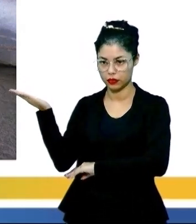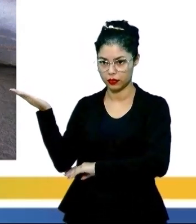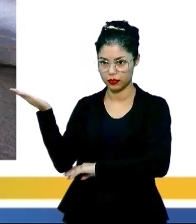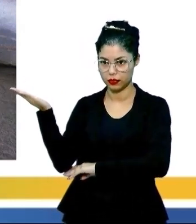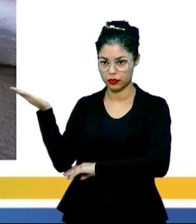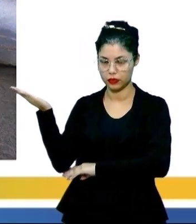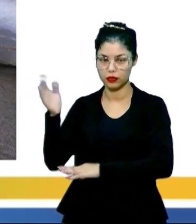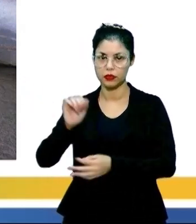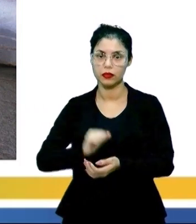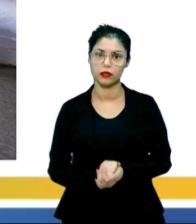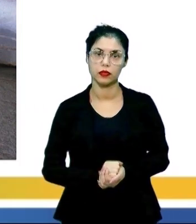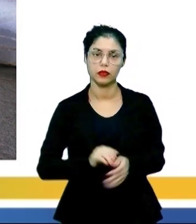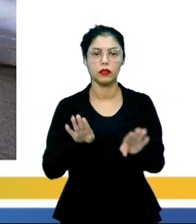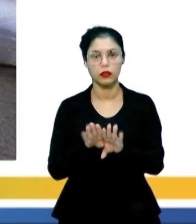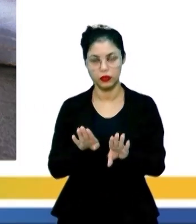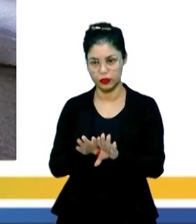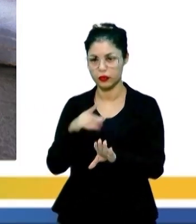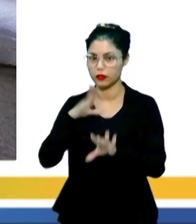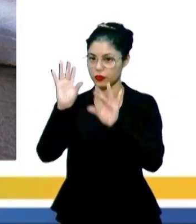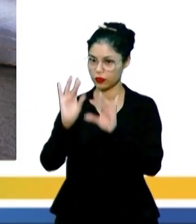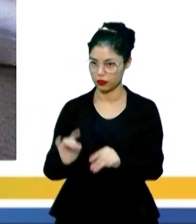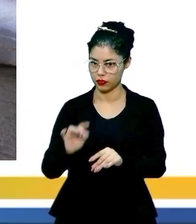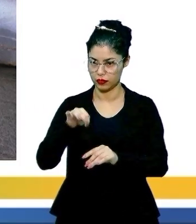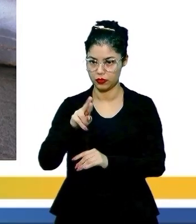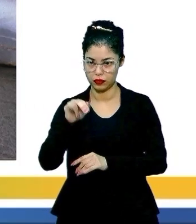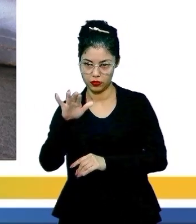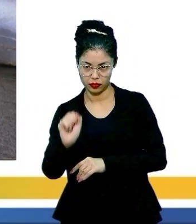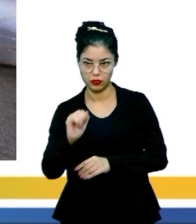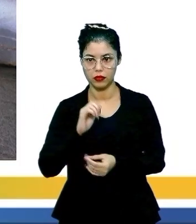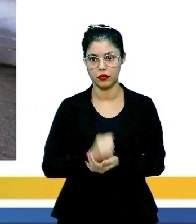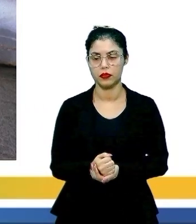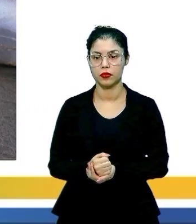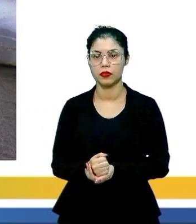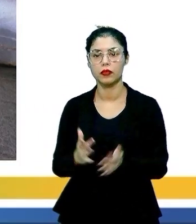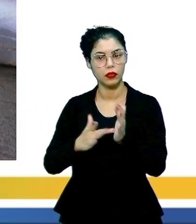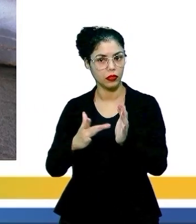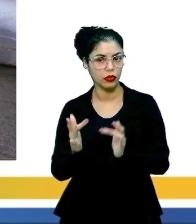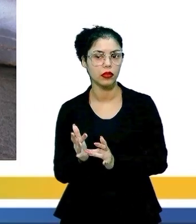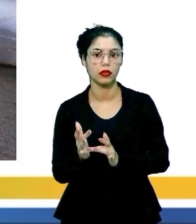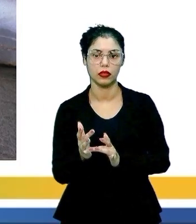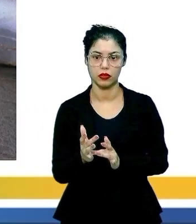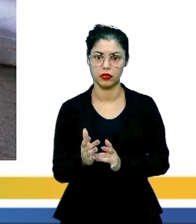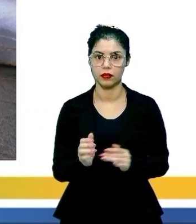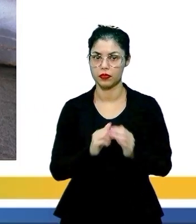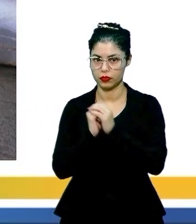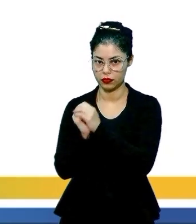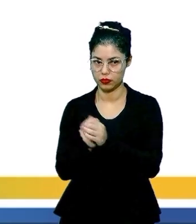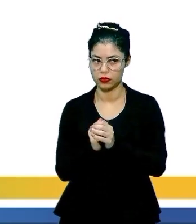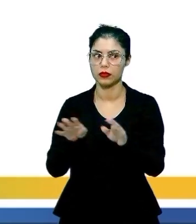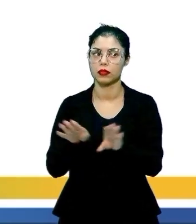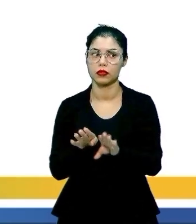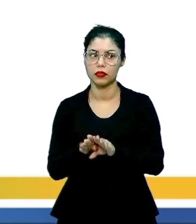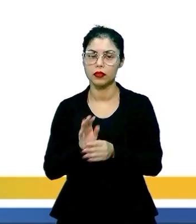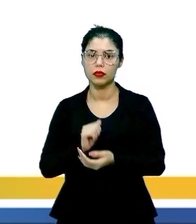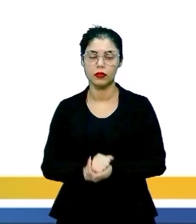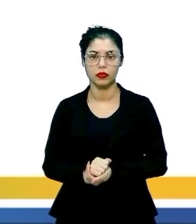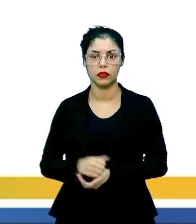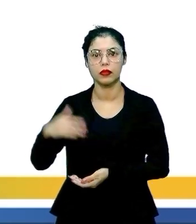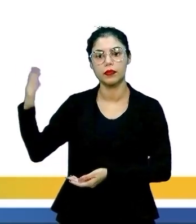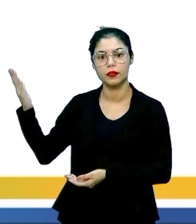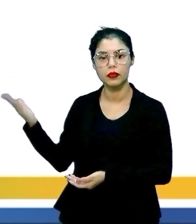lá na questão é apenas um detalhe. Depois eu tenho o Monte das Oliveiras, onde Jesus vai orar, os discípulos ficam em